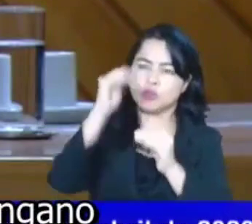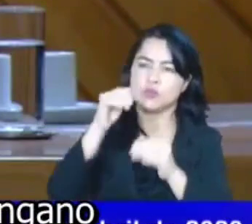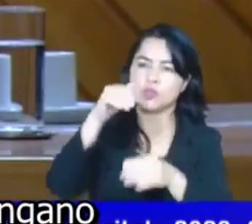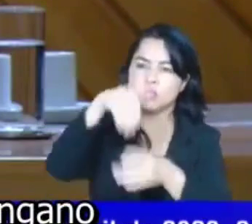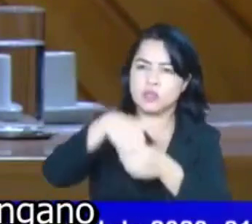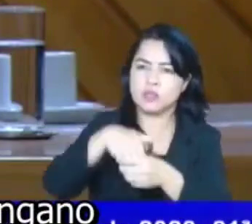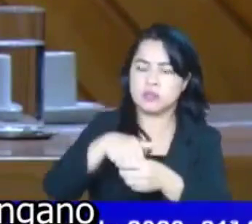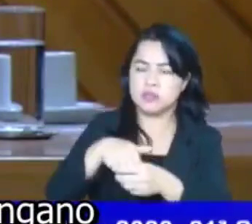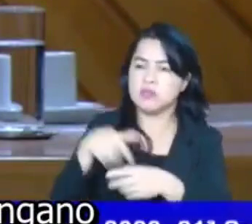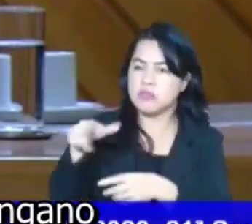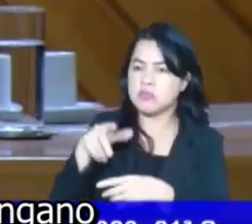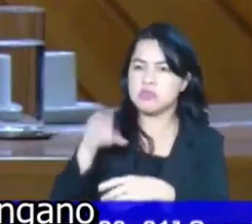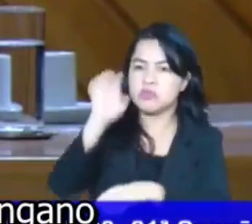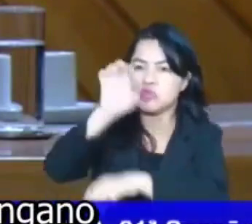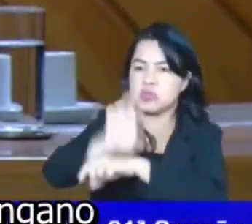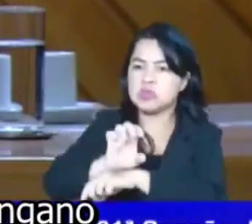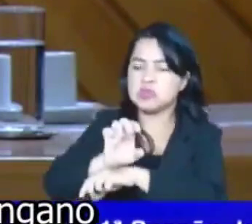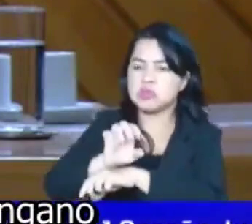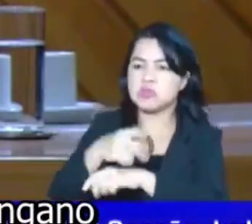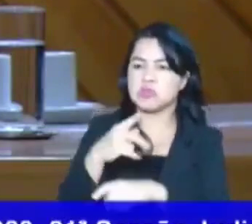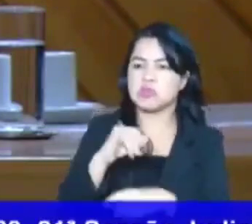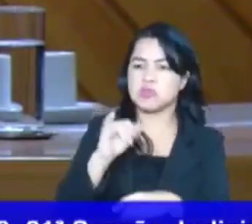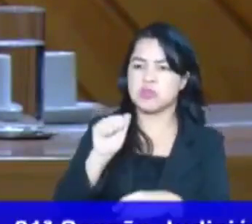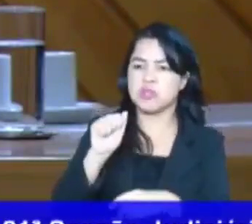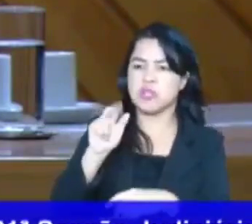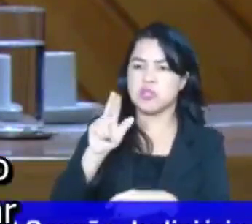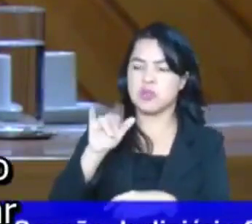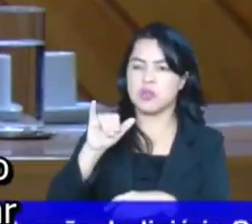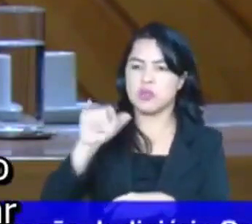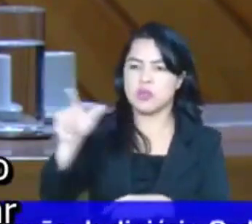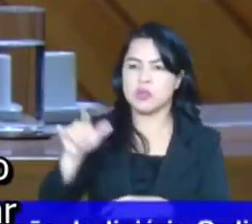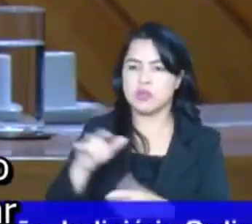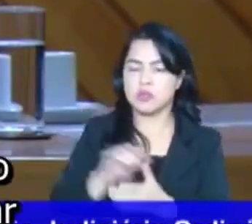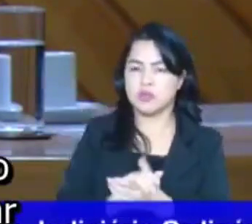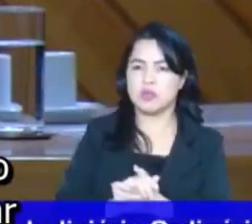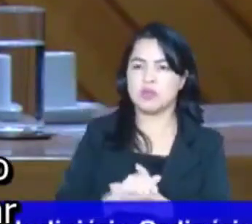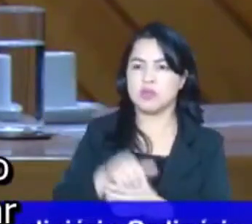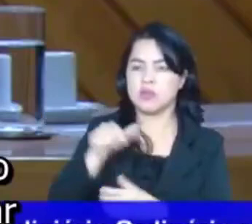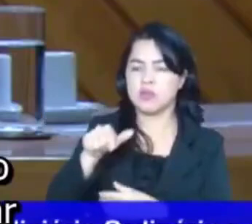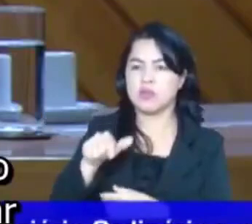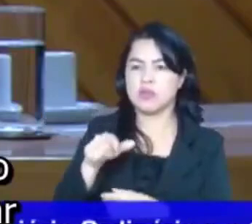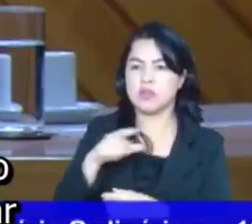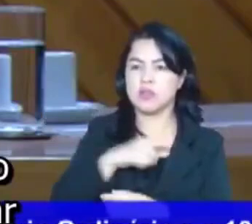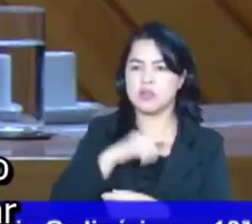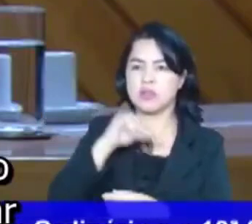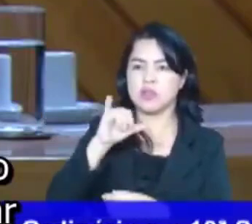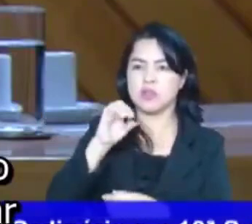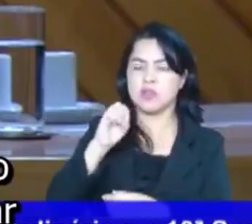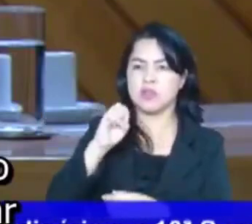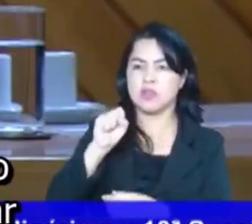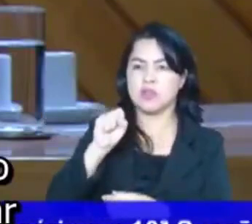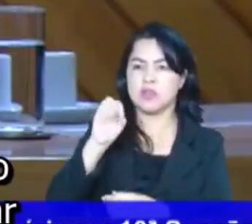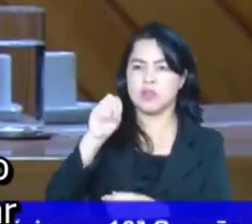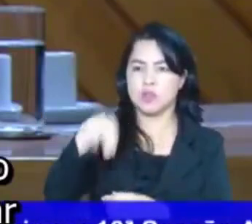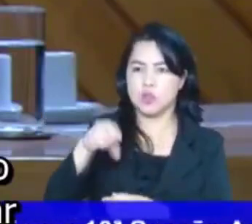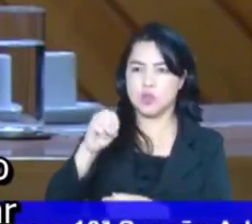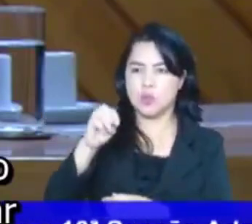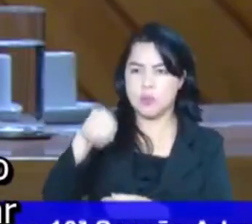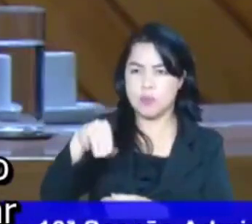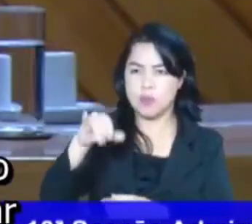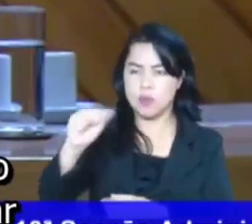valeu, não é, para o estado do Piauí, salvo me engano, então, por um critério de isonomia, eu acompanho o